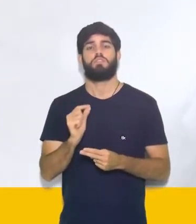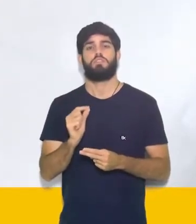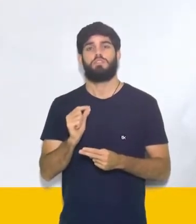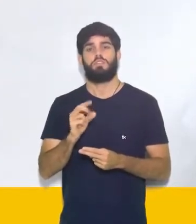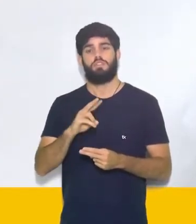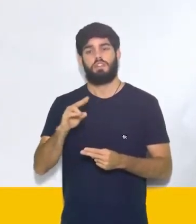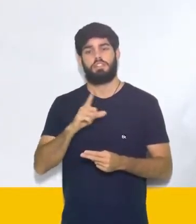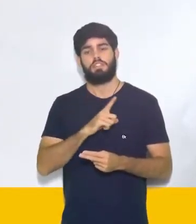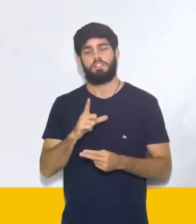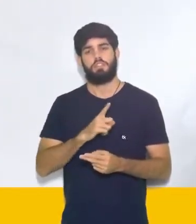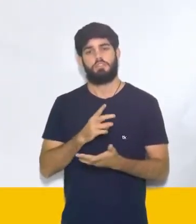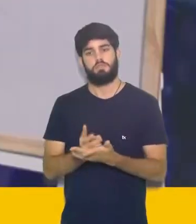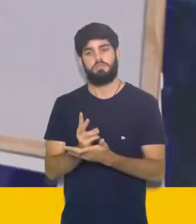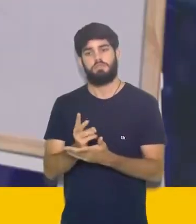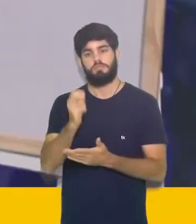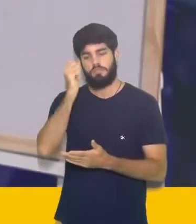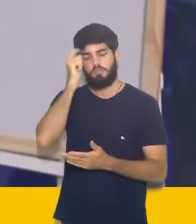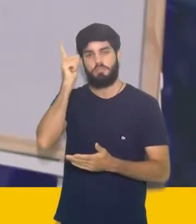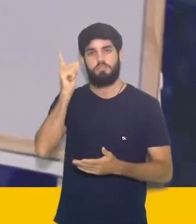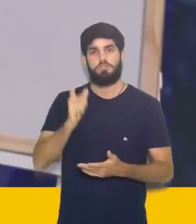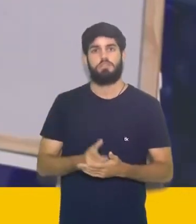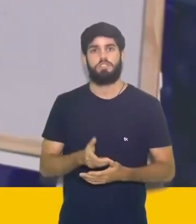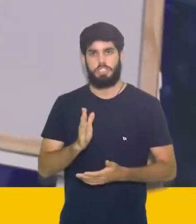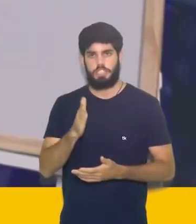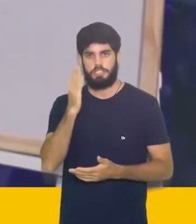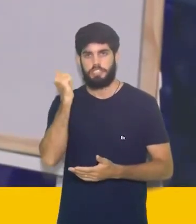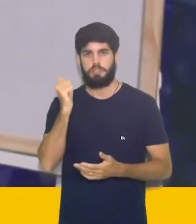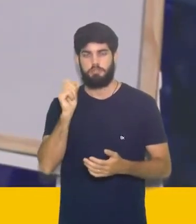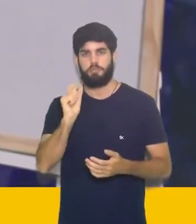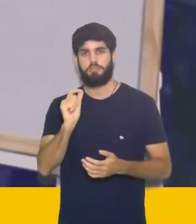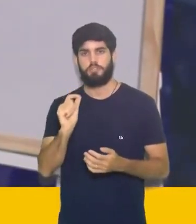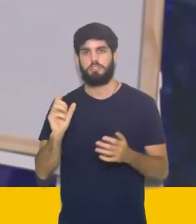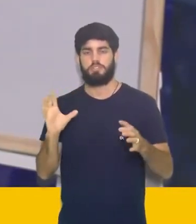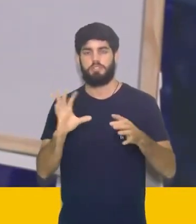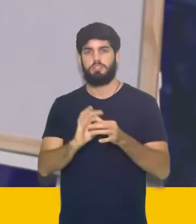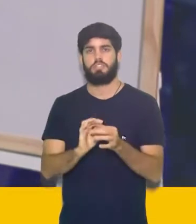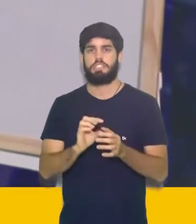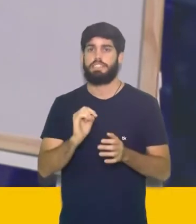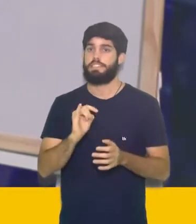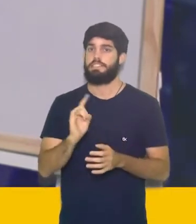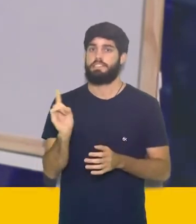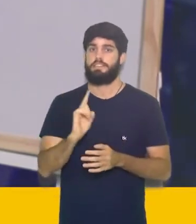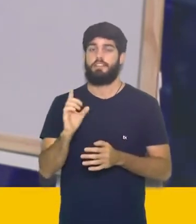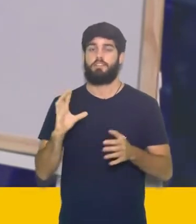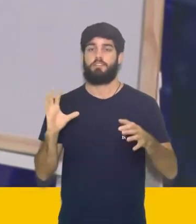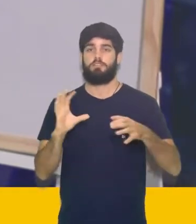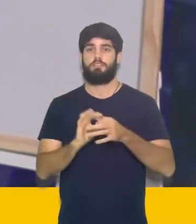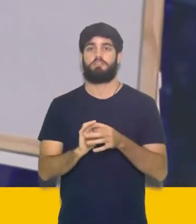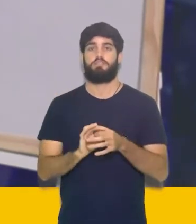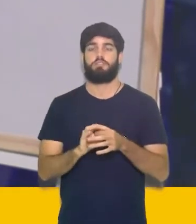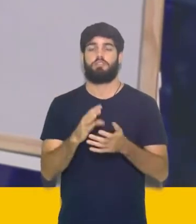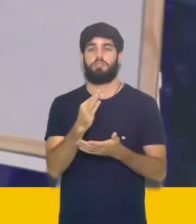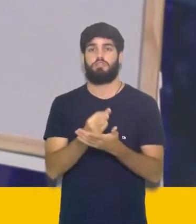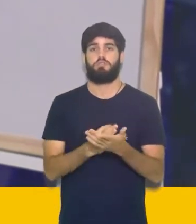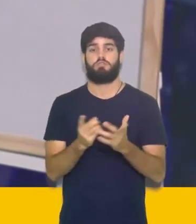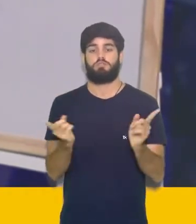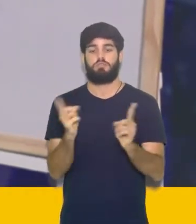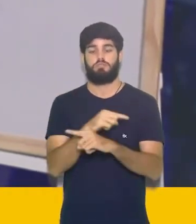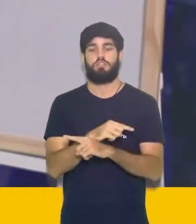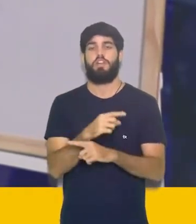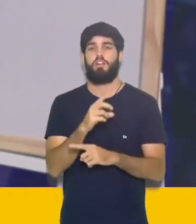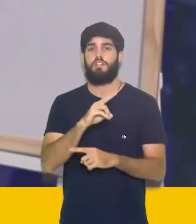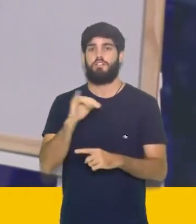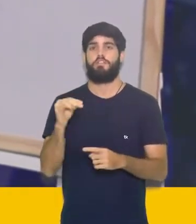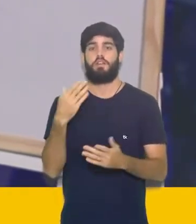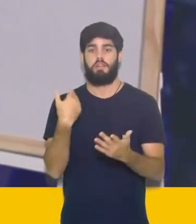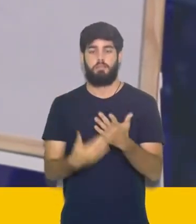darão continuidade à sua ideia. Sabe já o que é, né? Conectar? Se não conectar, o texto vai ser inverso e você vai perder